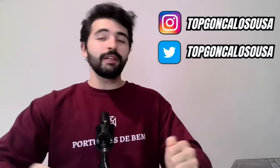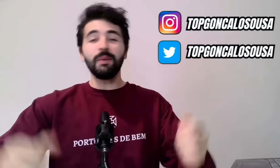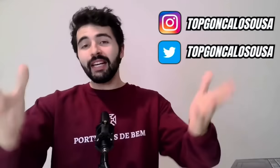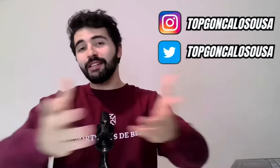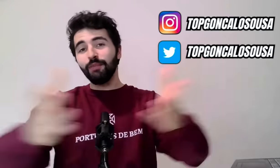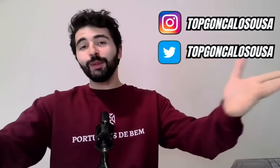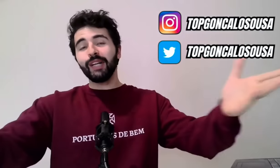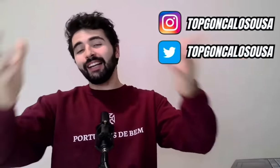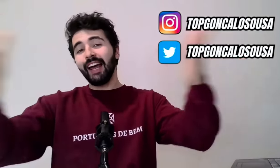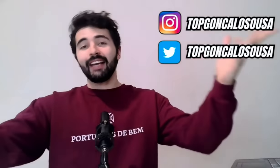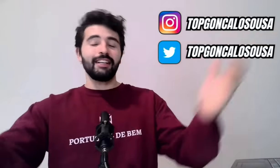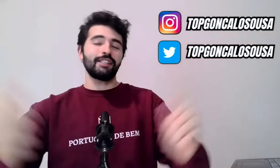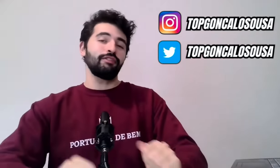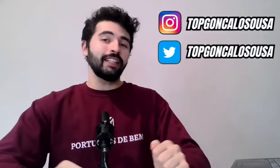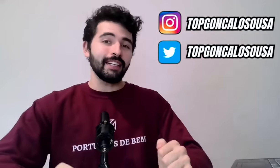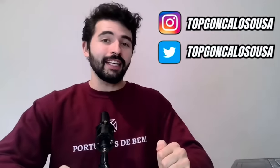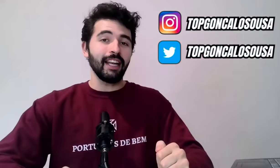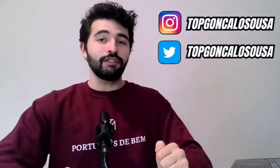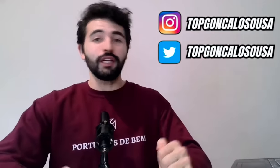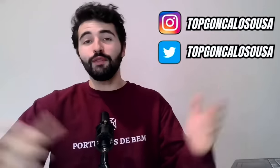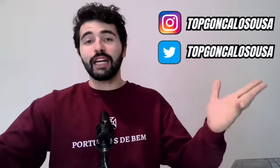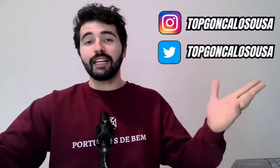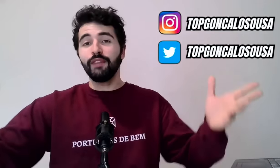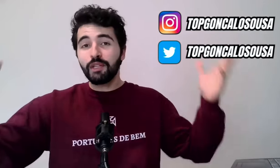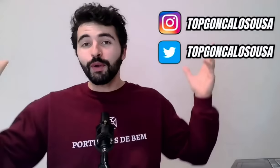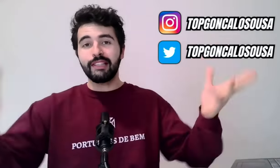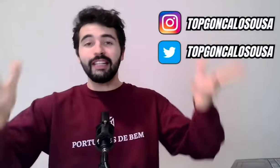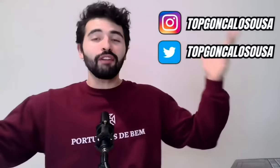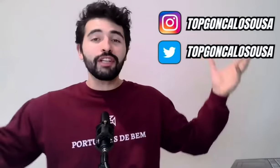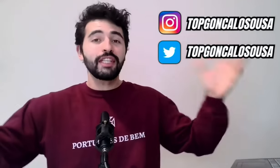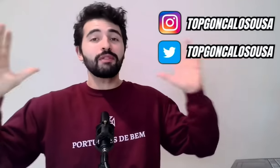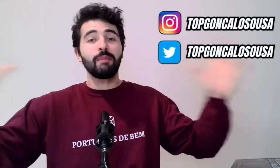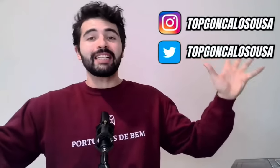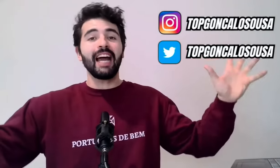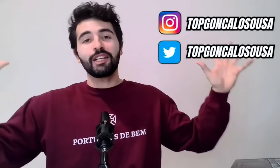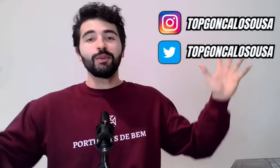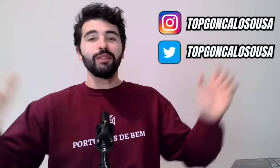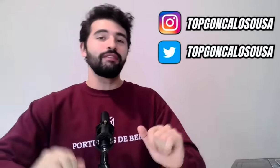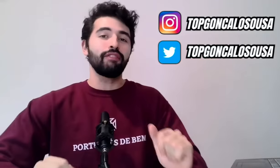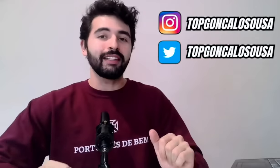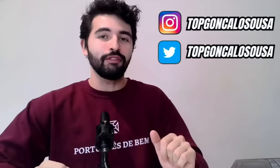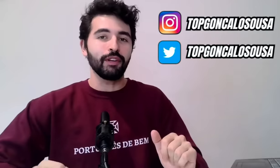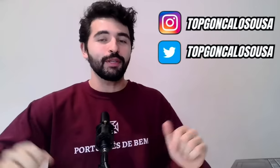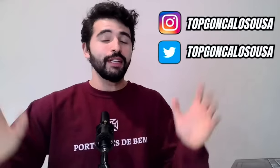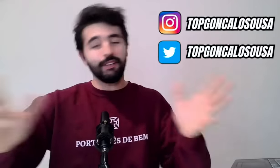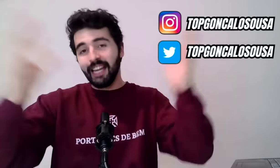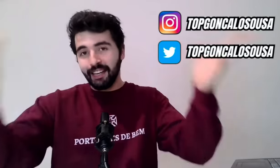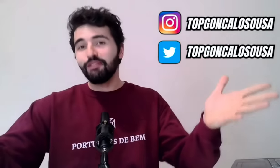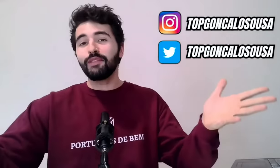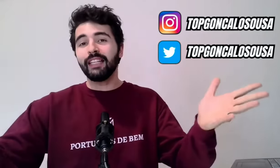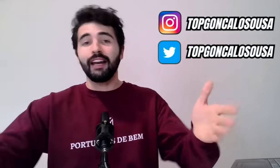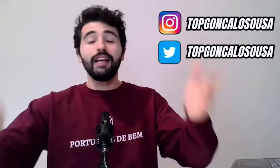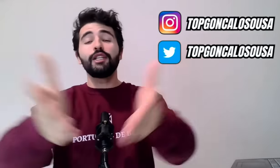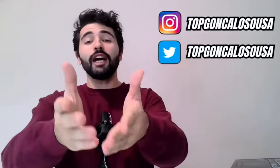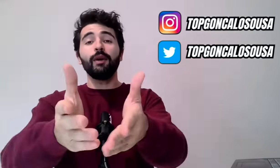peço que comecem por colocar like nesta fantástica live stream meus caros amigos porque assim talvez tenhamos mais likes do que o livre vai ter votos não sei